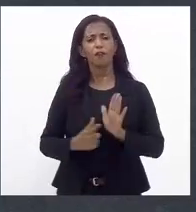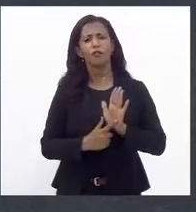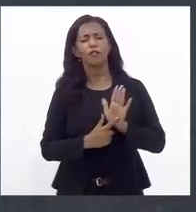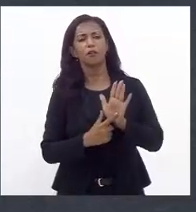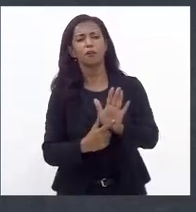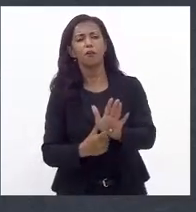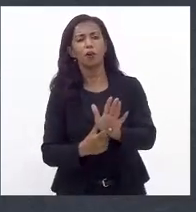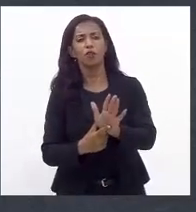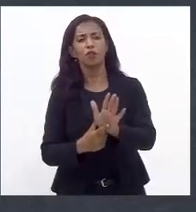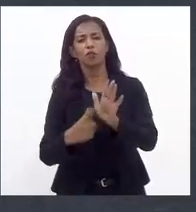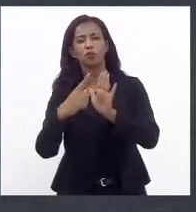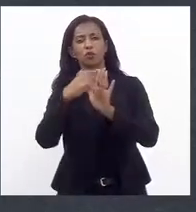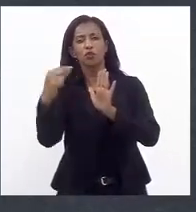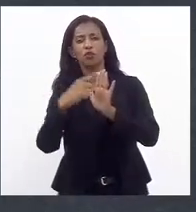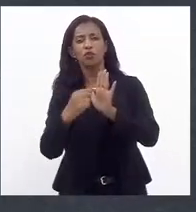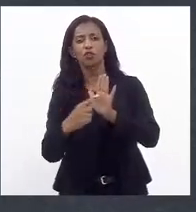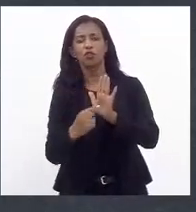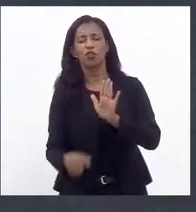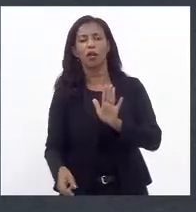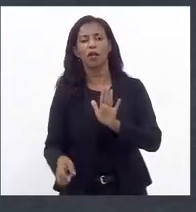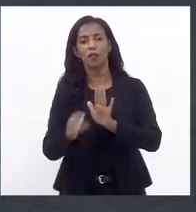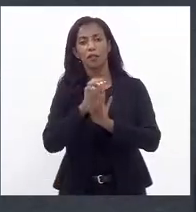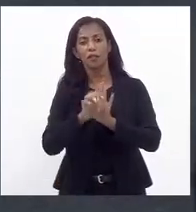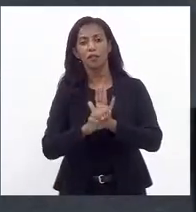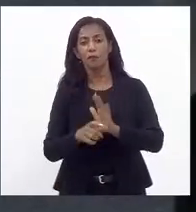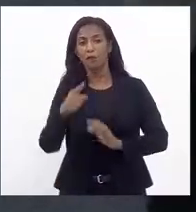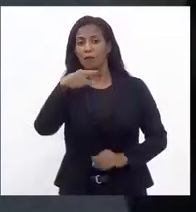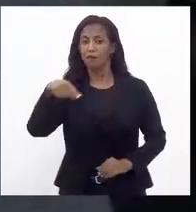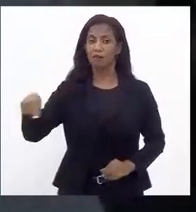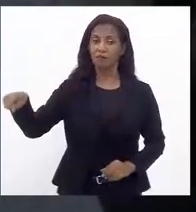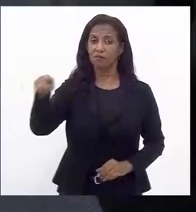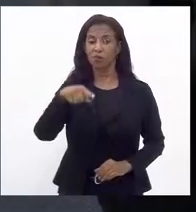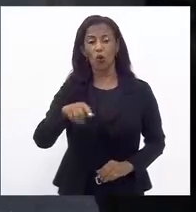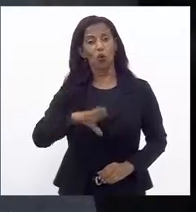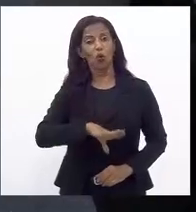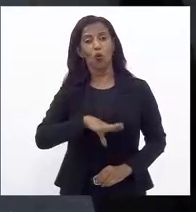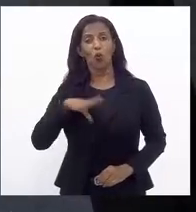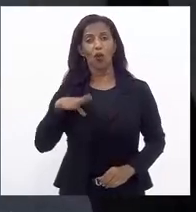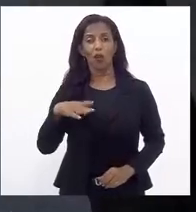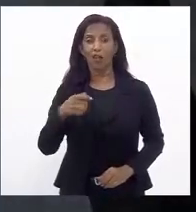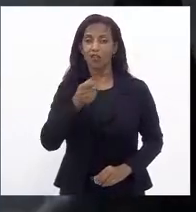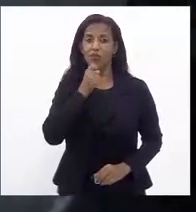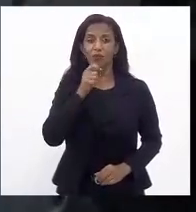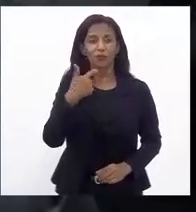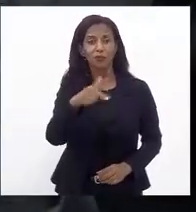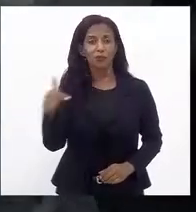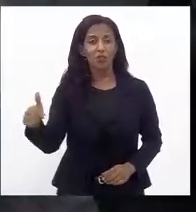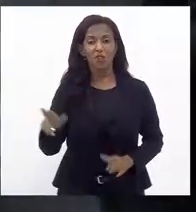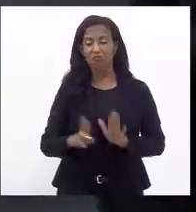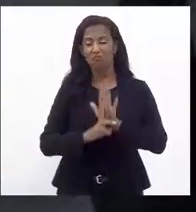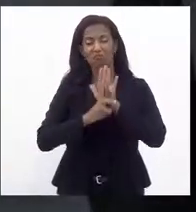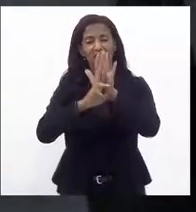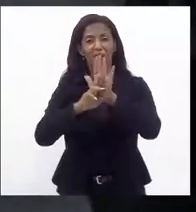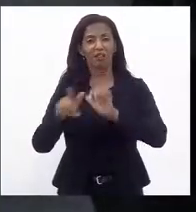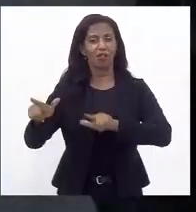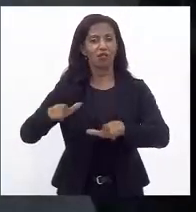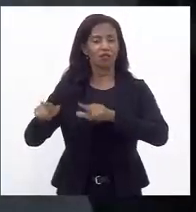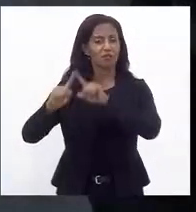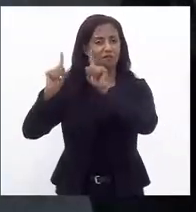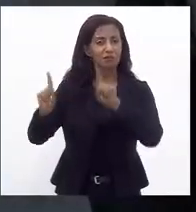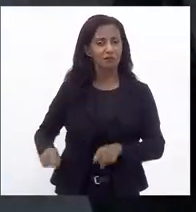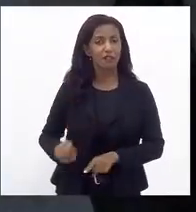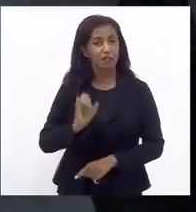apresentasse os destaques brasileiros mas gosta de excelências não tiveram coragem e não representa os servidores